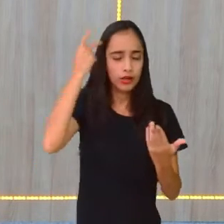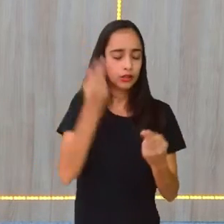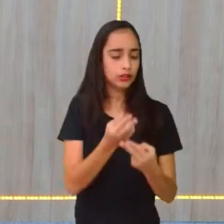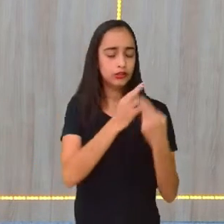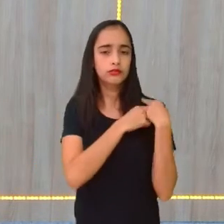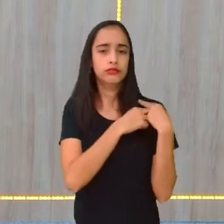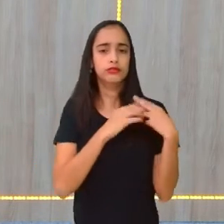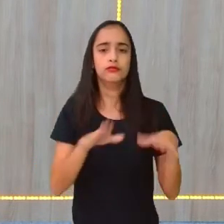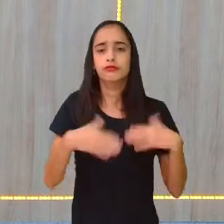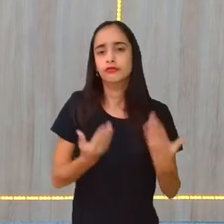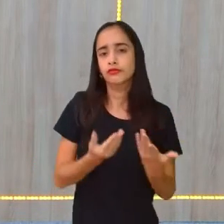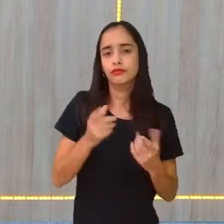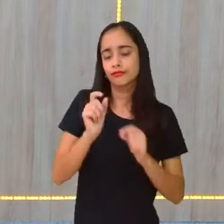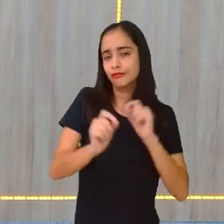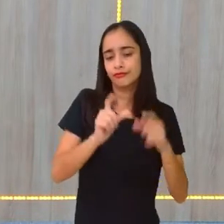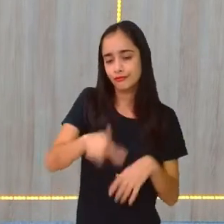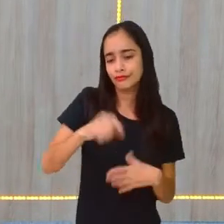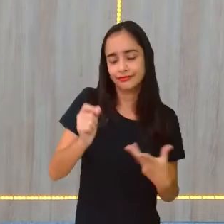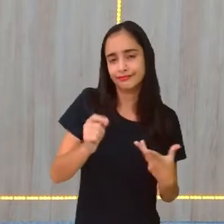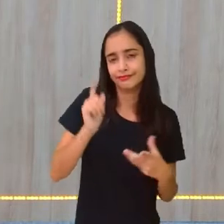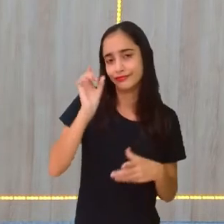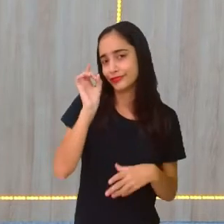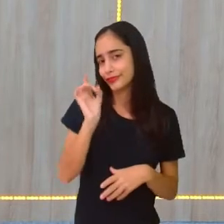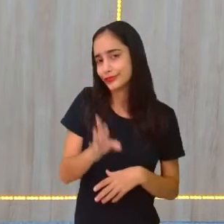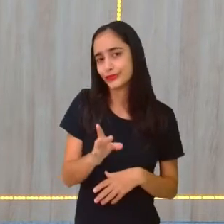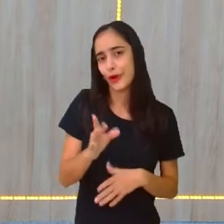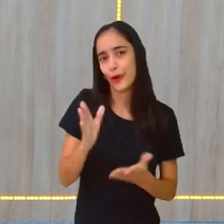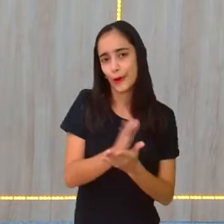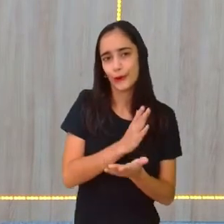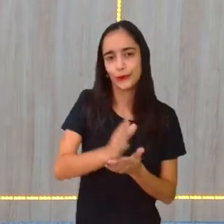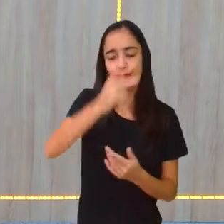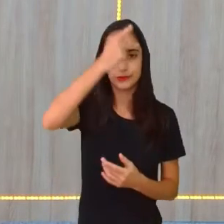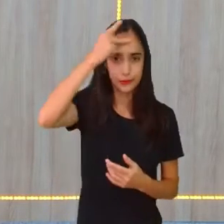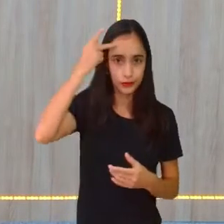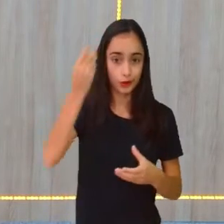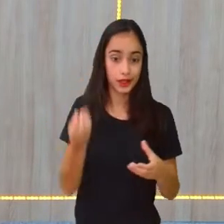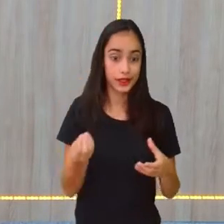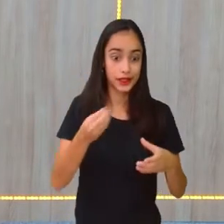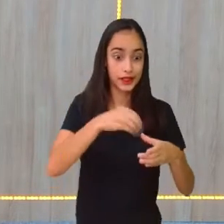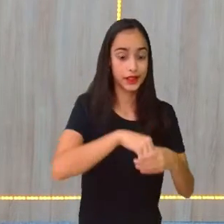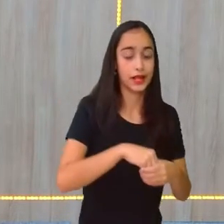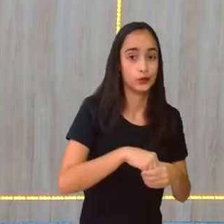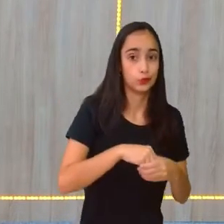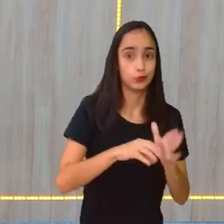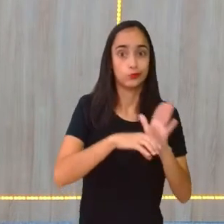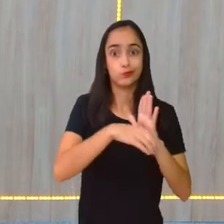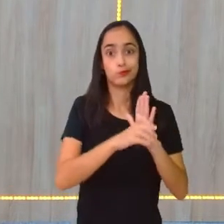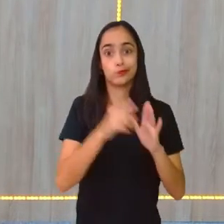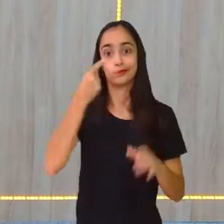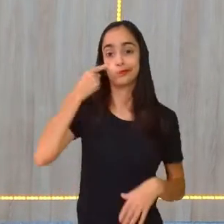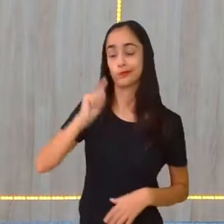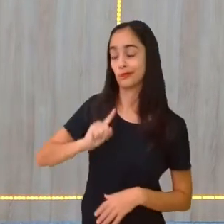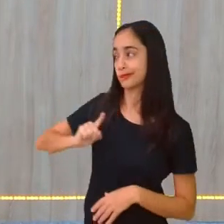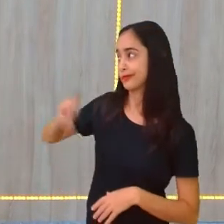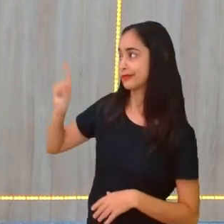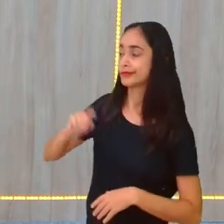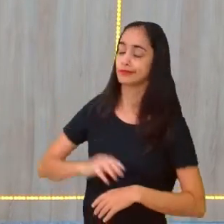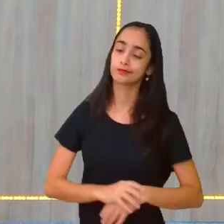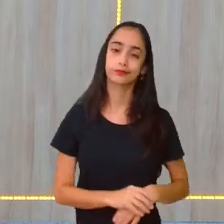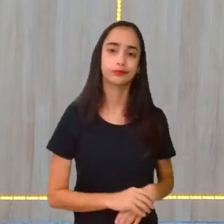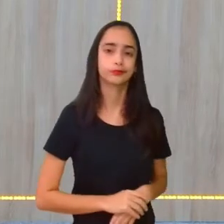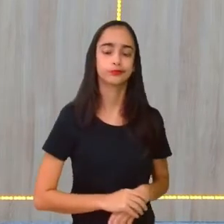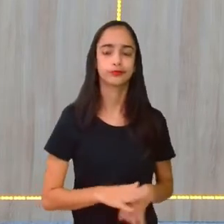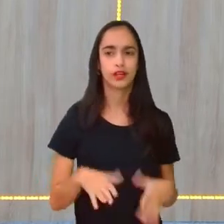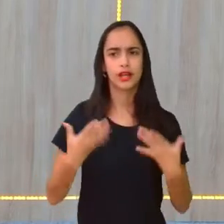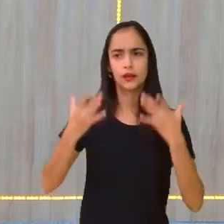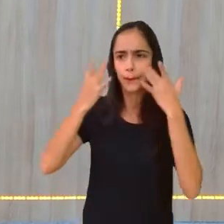é que escolhia? Apenas esses camaradas que se enquadravam nessa questão. Então, observa aqui, a